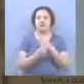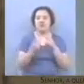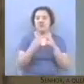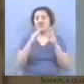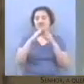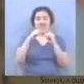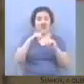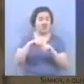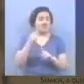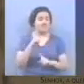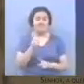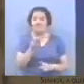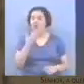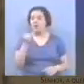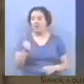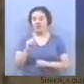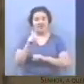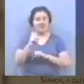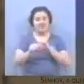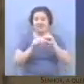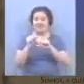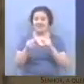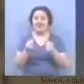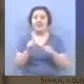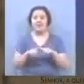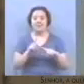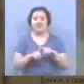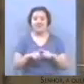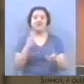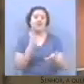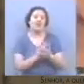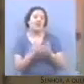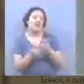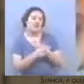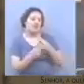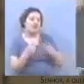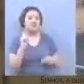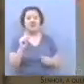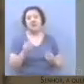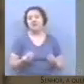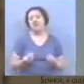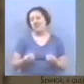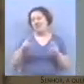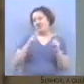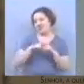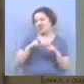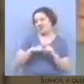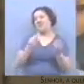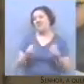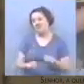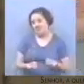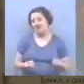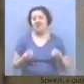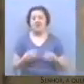frente. Porque as pessoas se detêm com coisa pequena. Ah, mas como briga. Ah, esse sujeito está tão chateado com